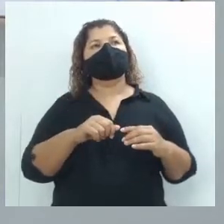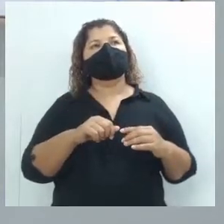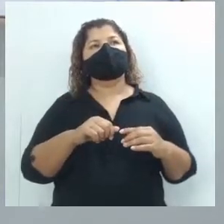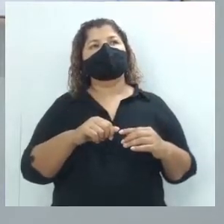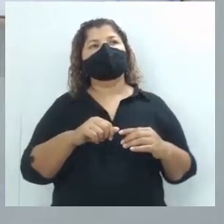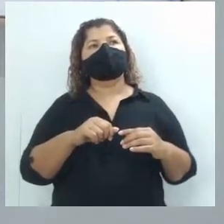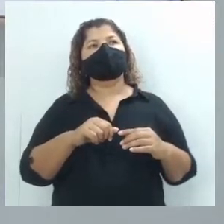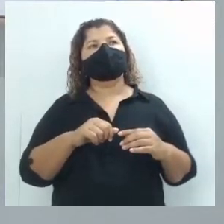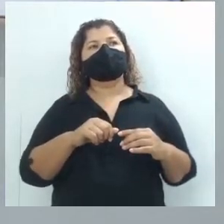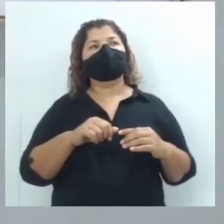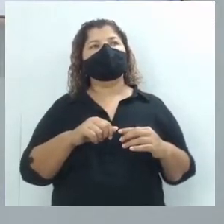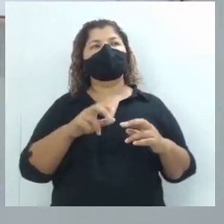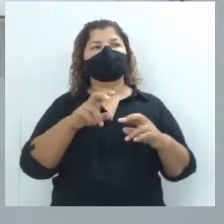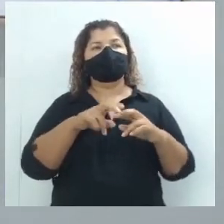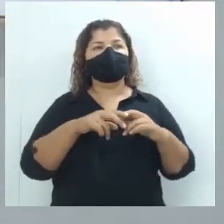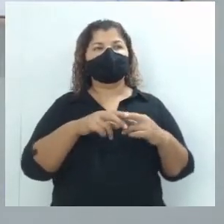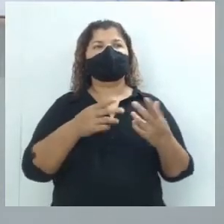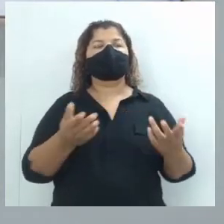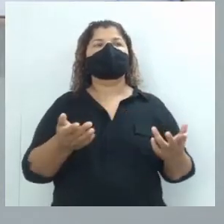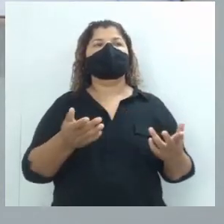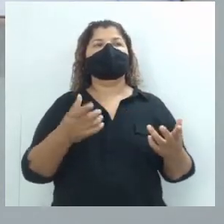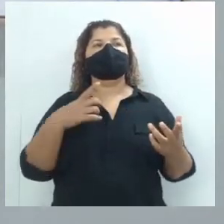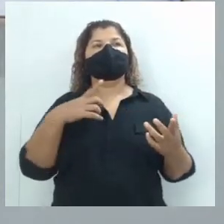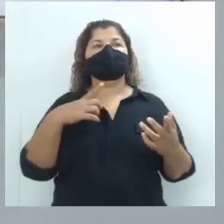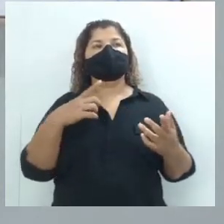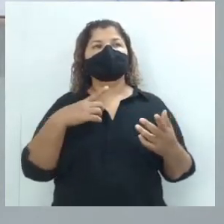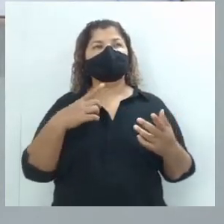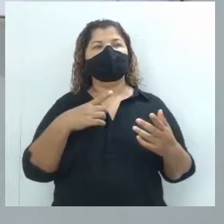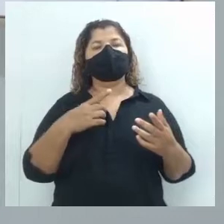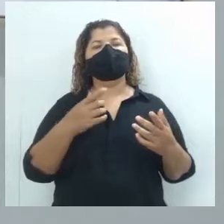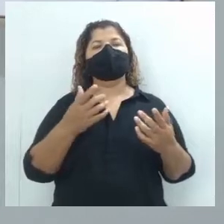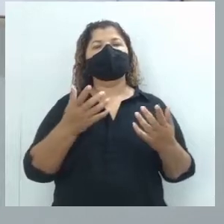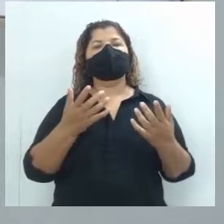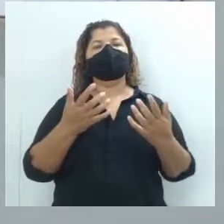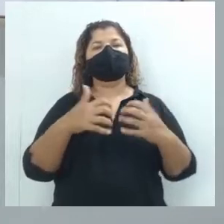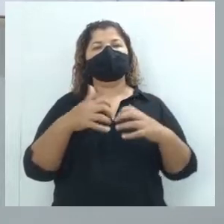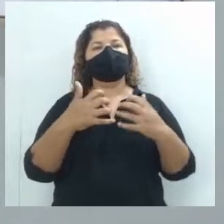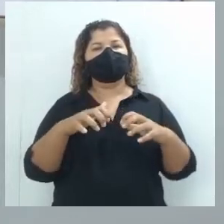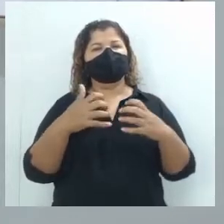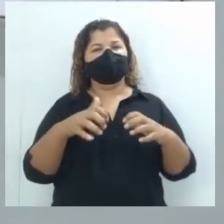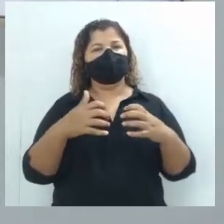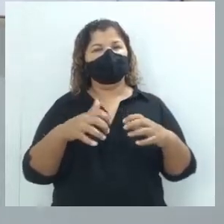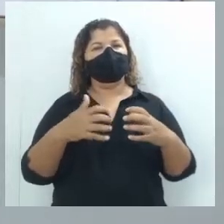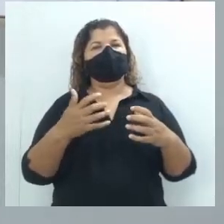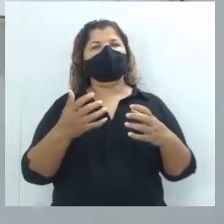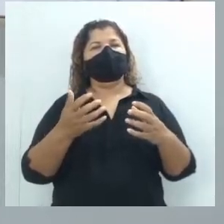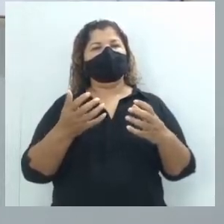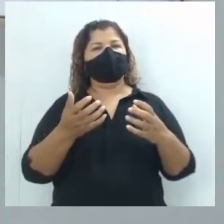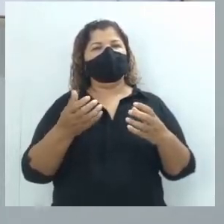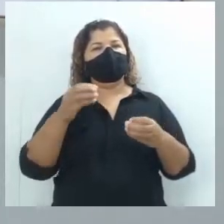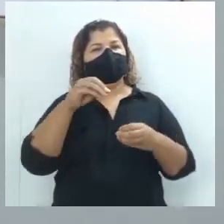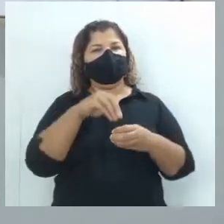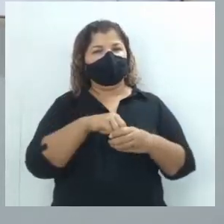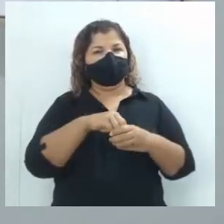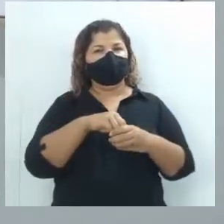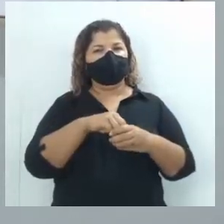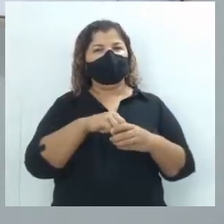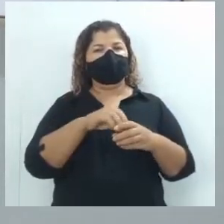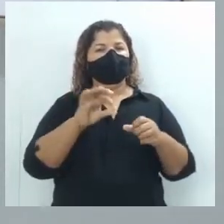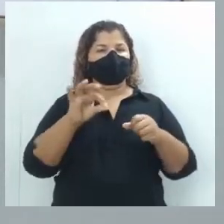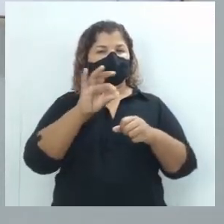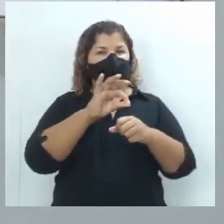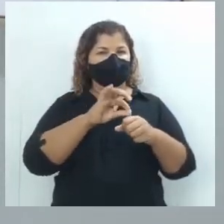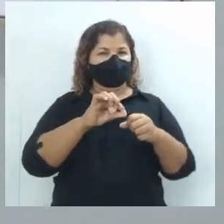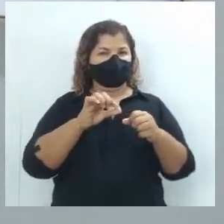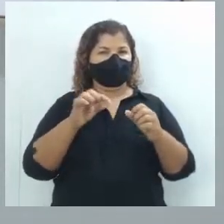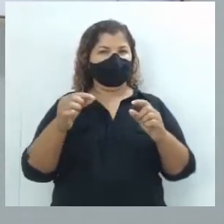você vai dizer que ele funciona, presta atenção, tá? Ele funciona, dentro da célula